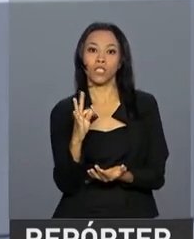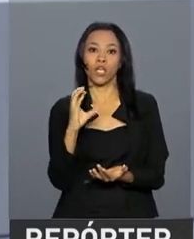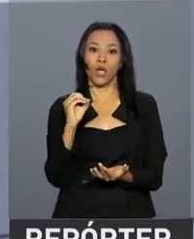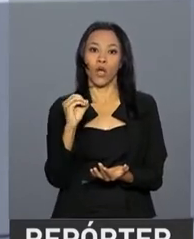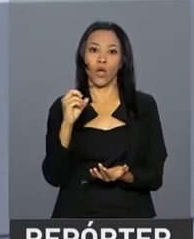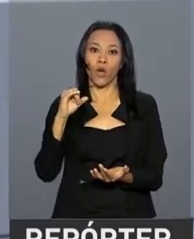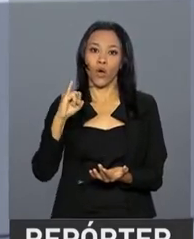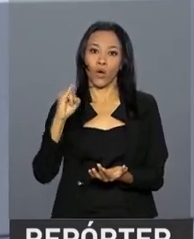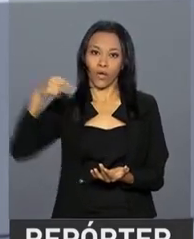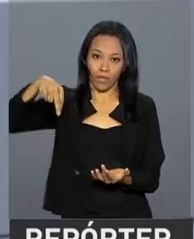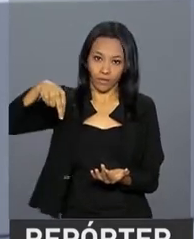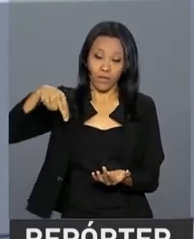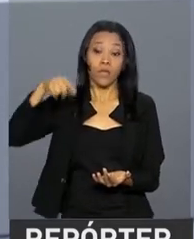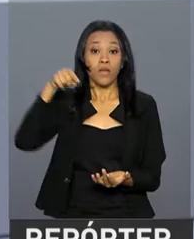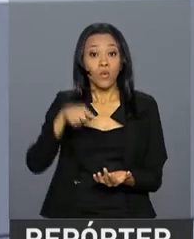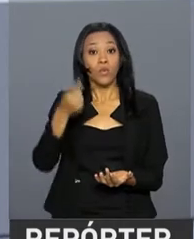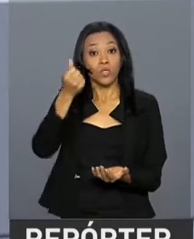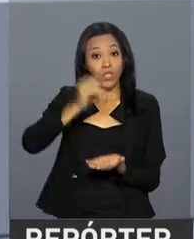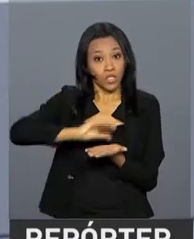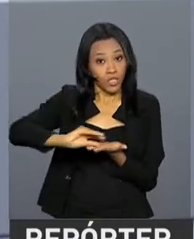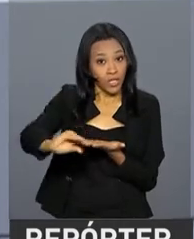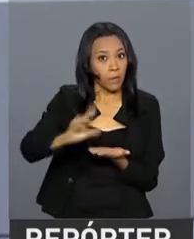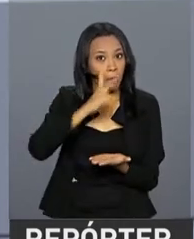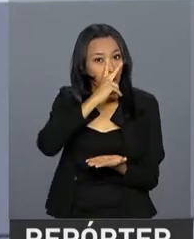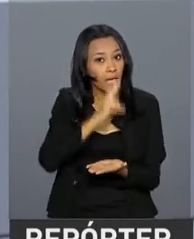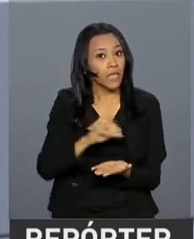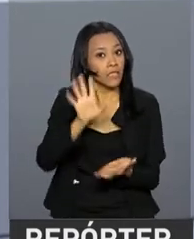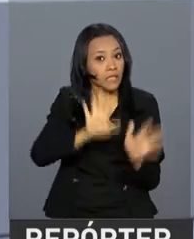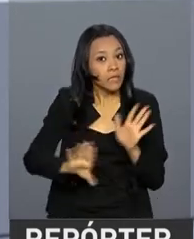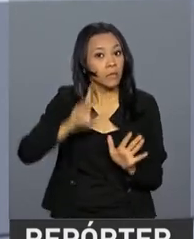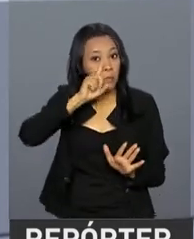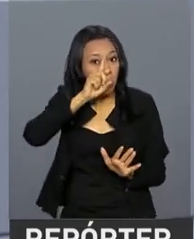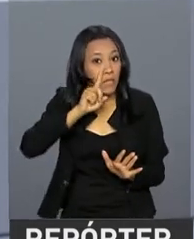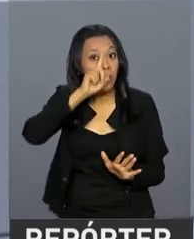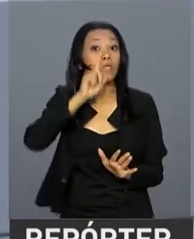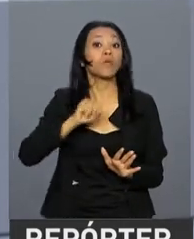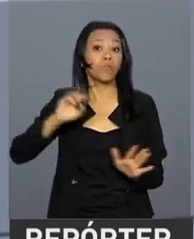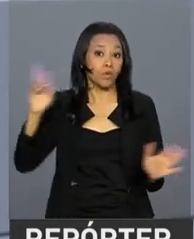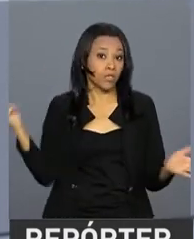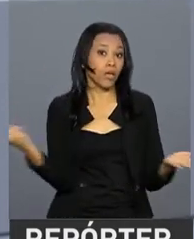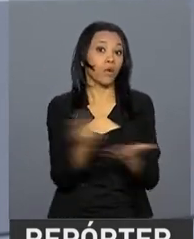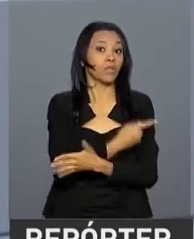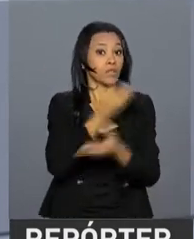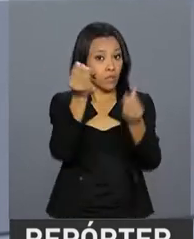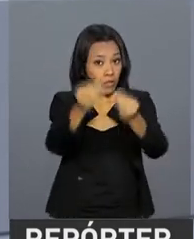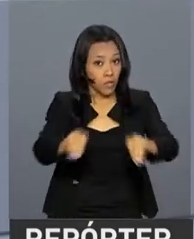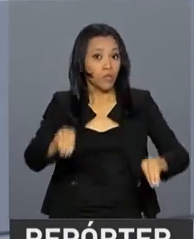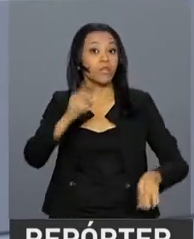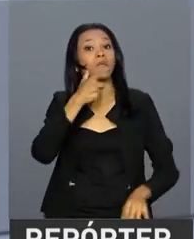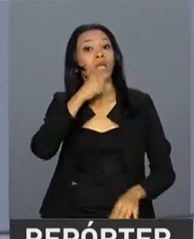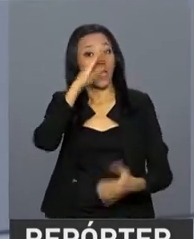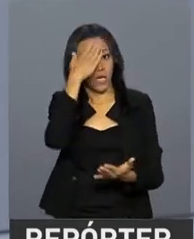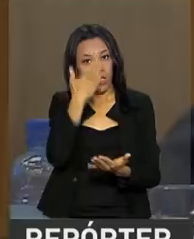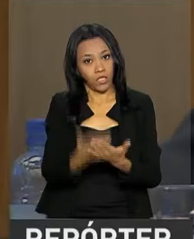Central diz que o investimento, parecido com o esquema de pirâmide, pode trazer sérios prejuízos aos